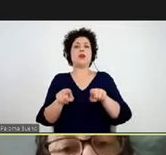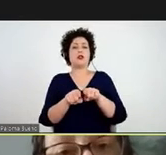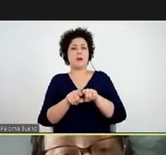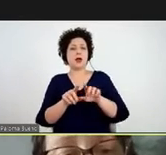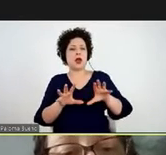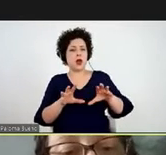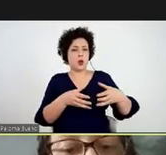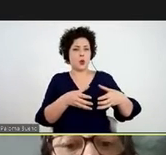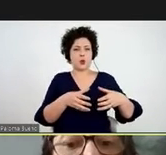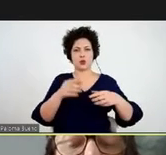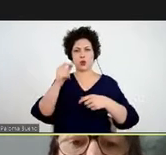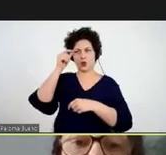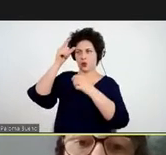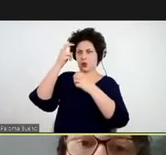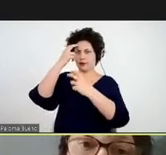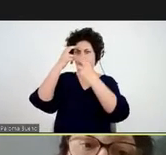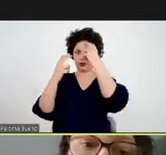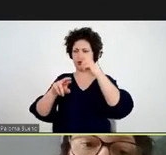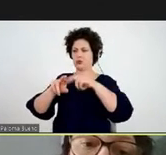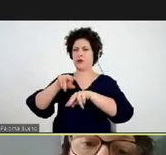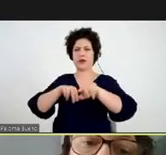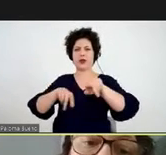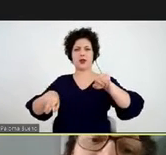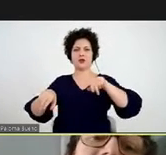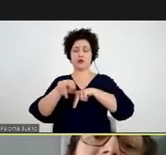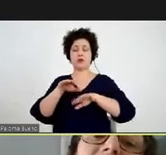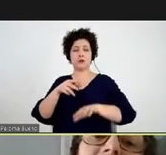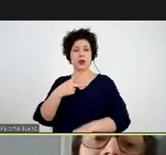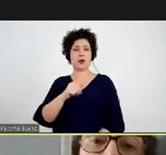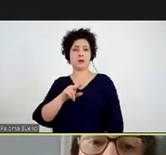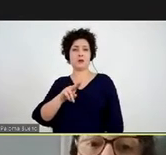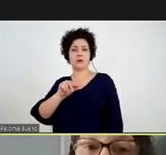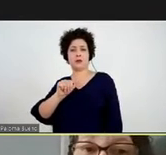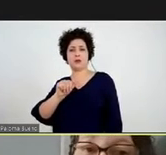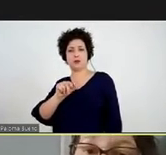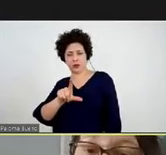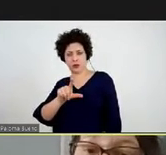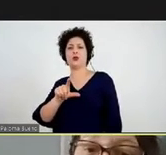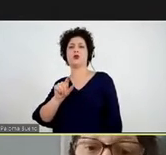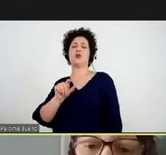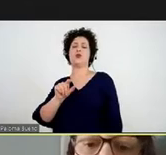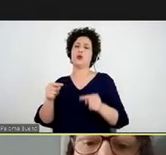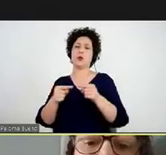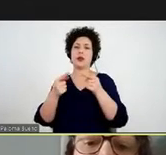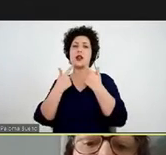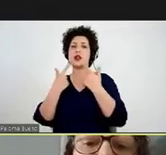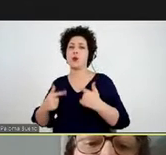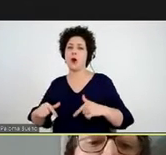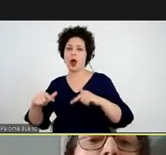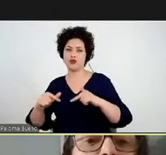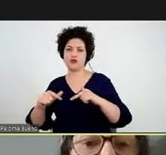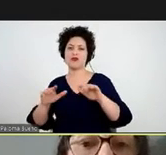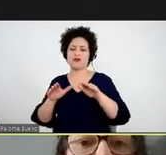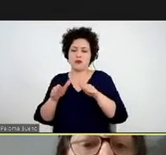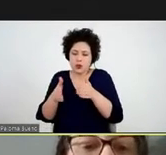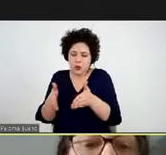nas diferentes culturas. Então, a memória estaria, segundo Paul Ricoeur, ligada à linguagem e especificamente